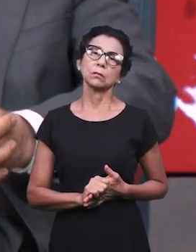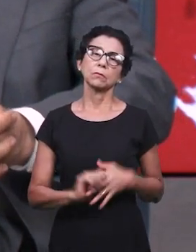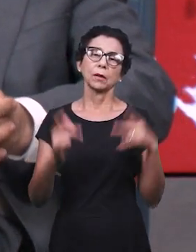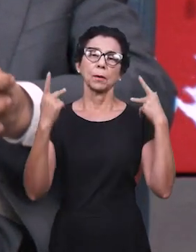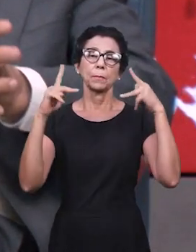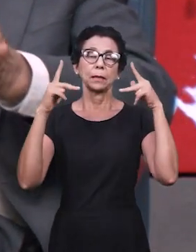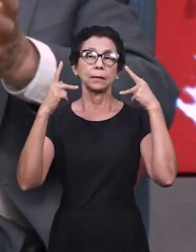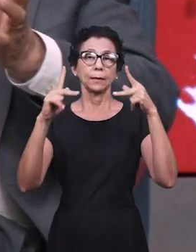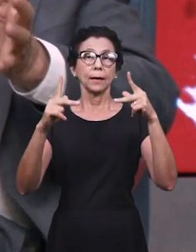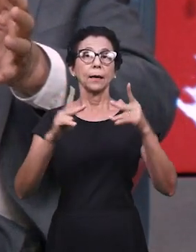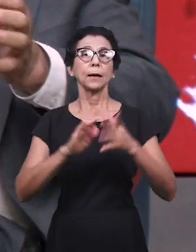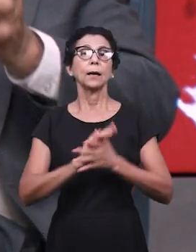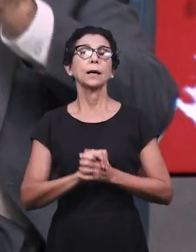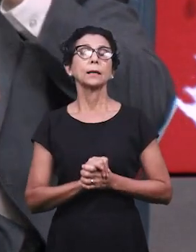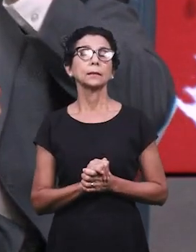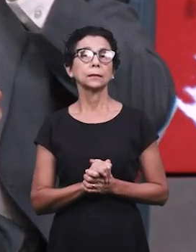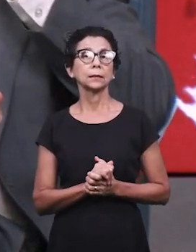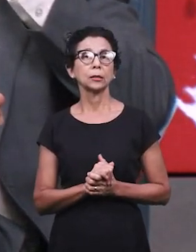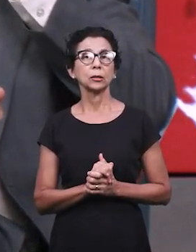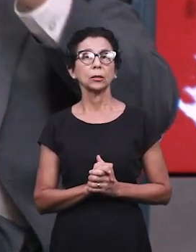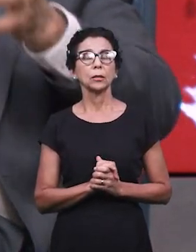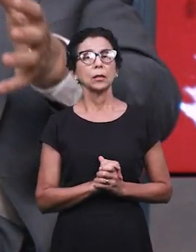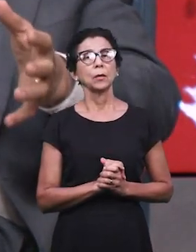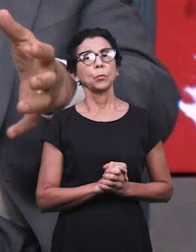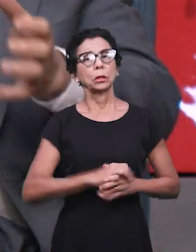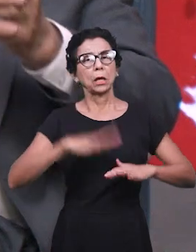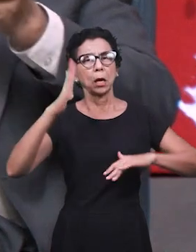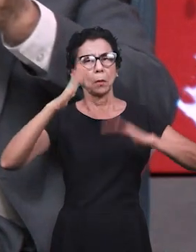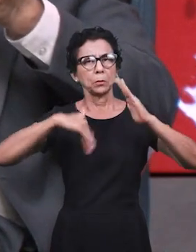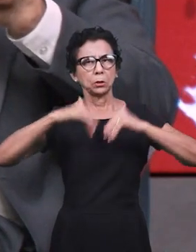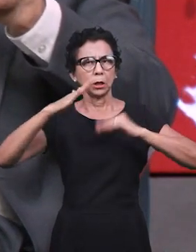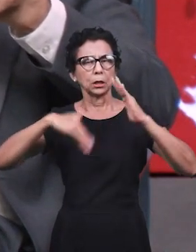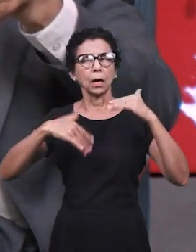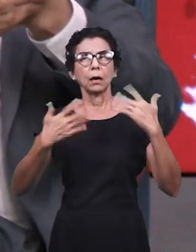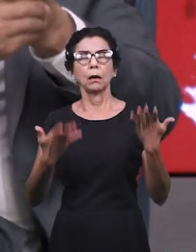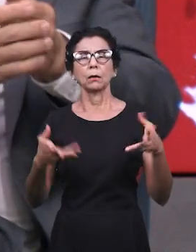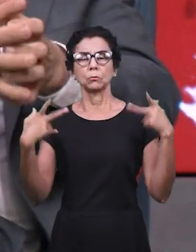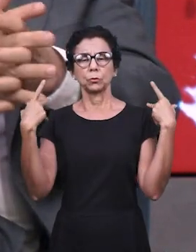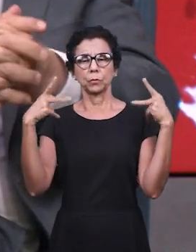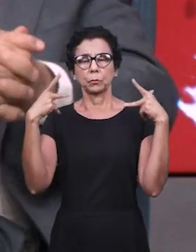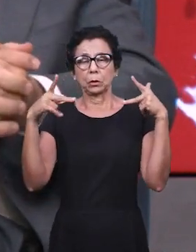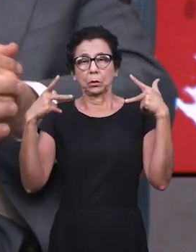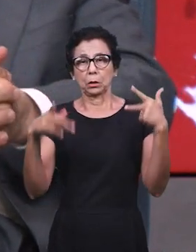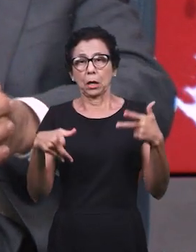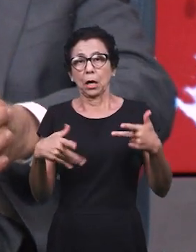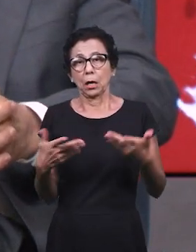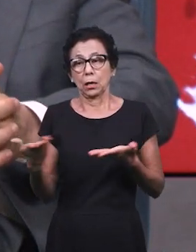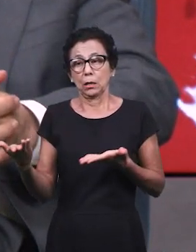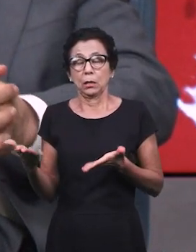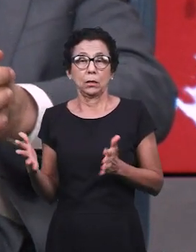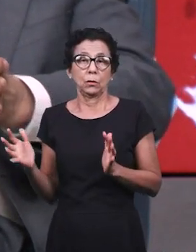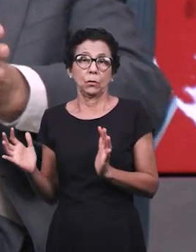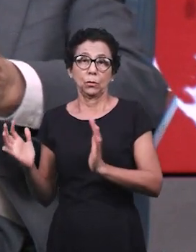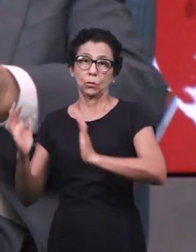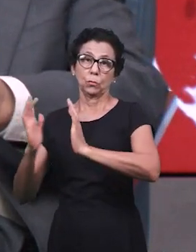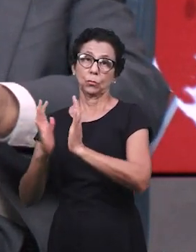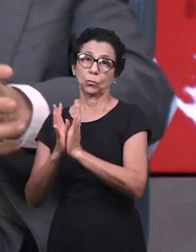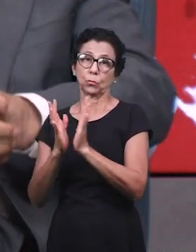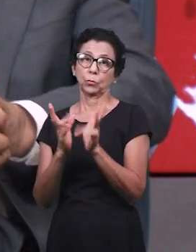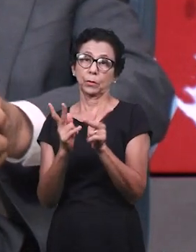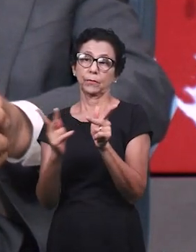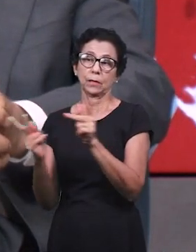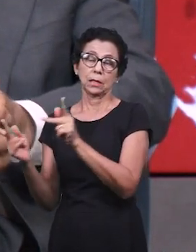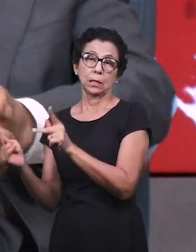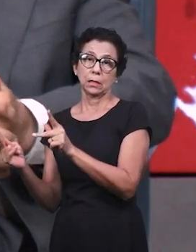palavra, uma palavra mais, né, erudita, né? Para eles era importante, né? Com mais